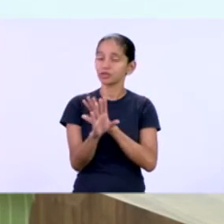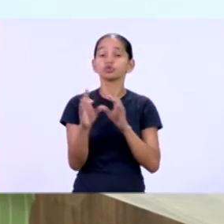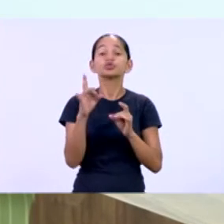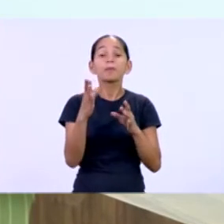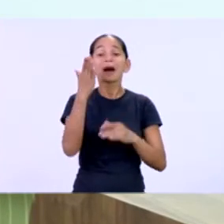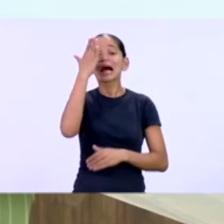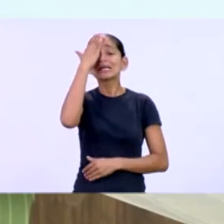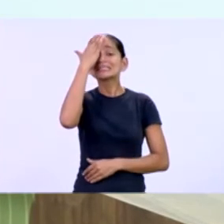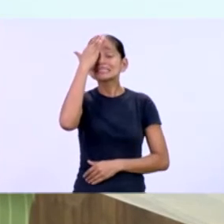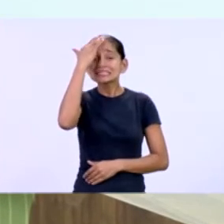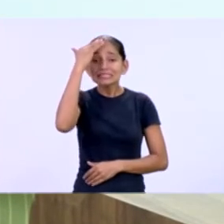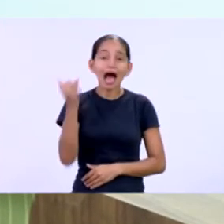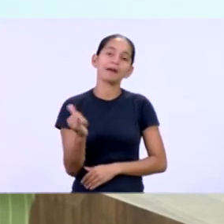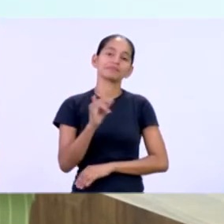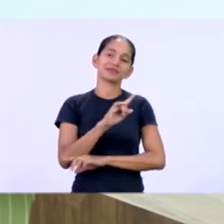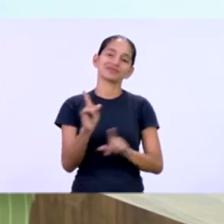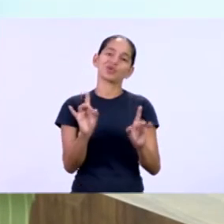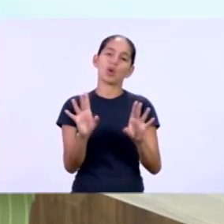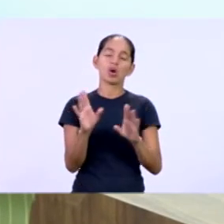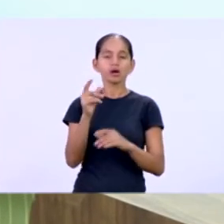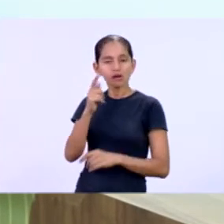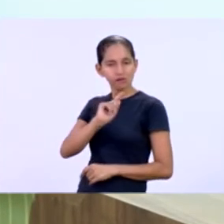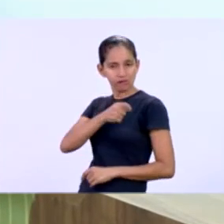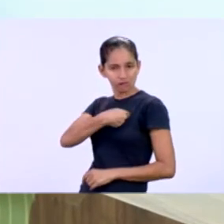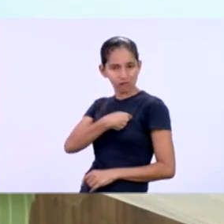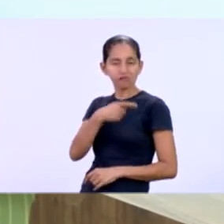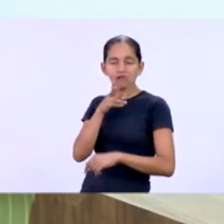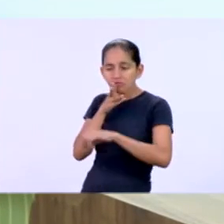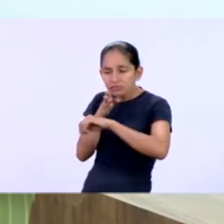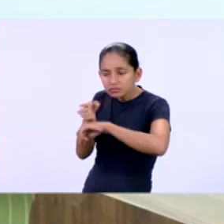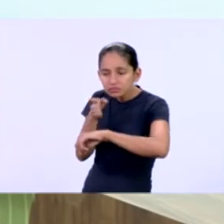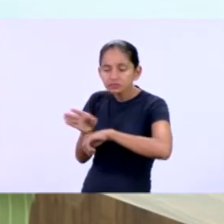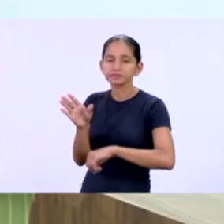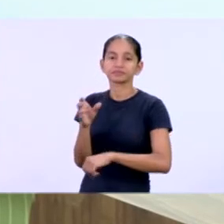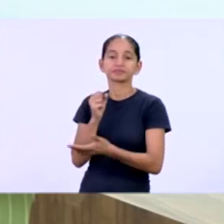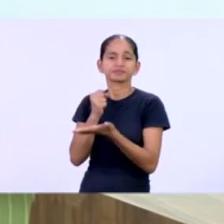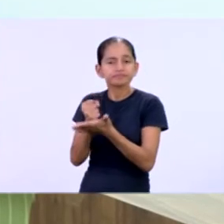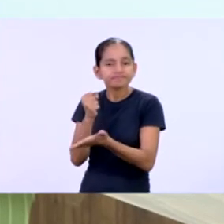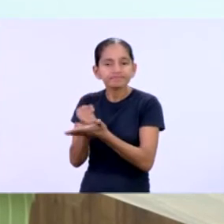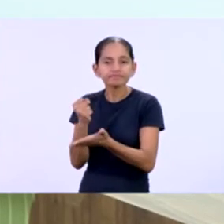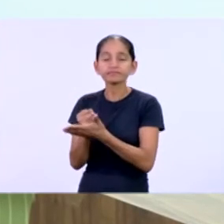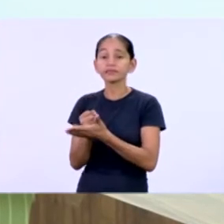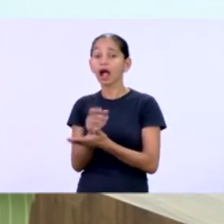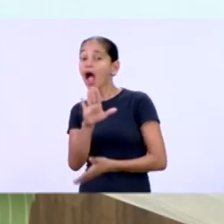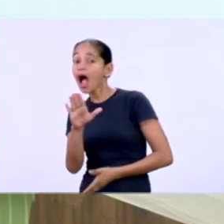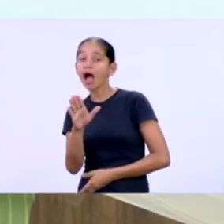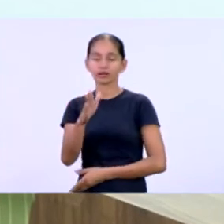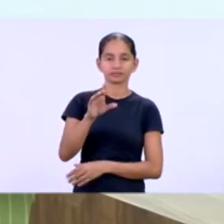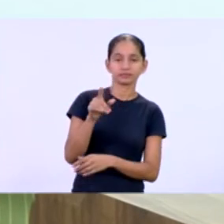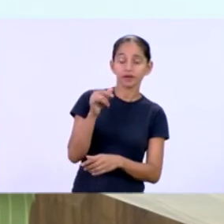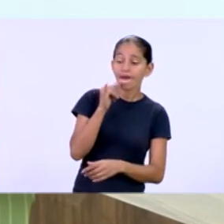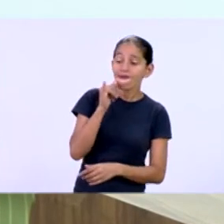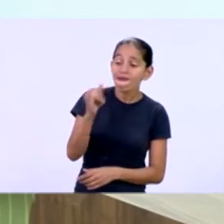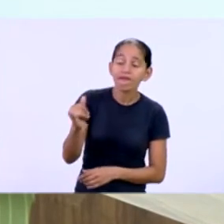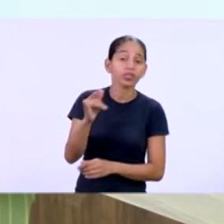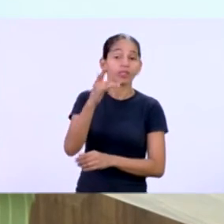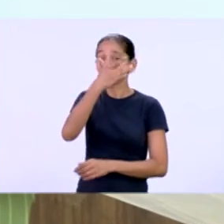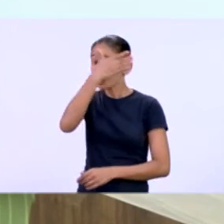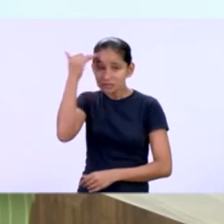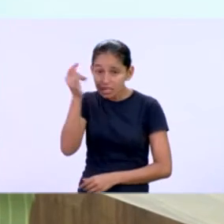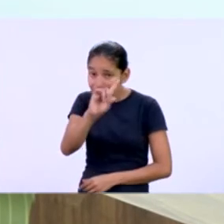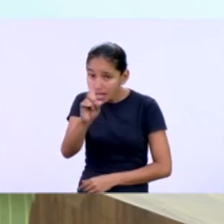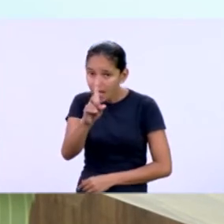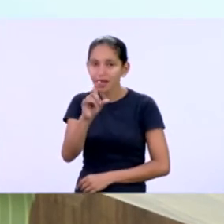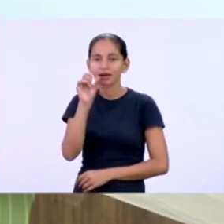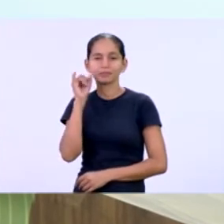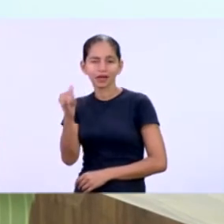aqui para ser um auxiliar, um assistente para que consiga também cobrar dos seus contadores algumas